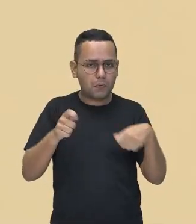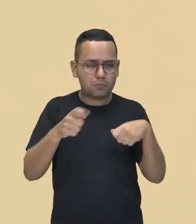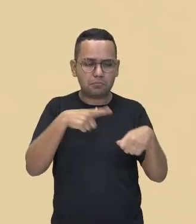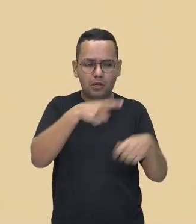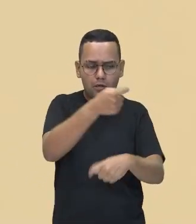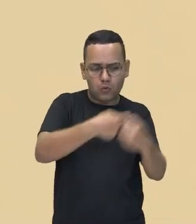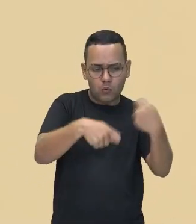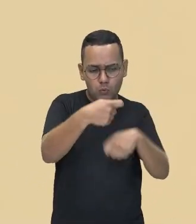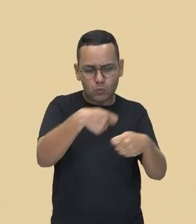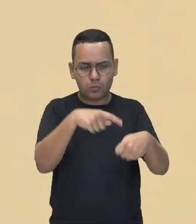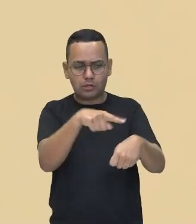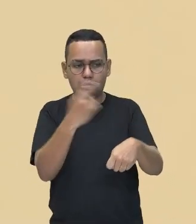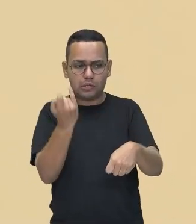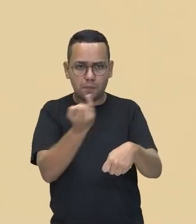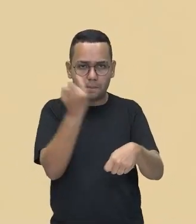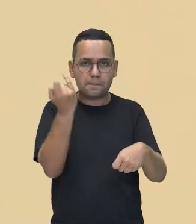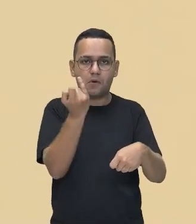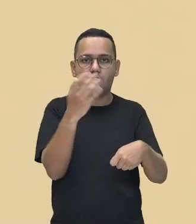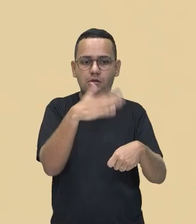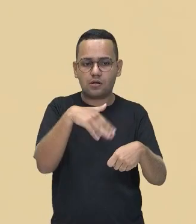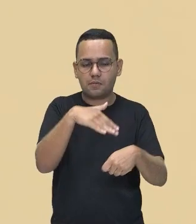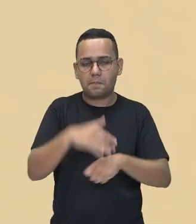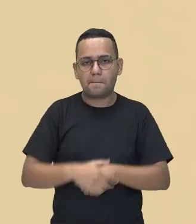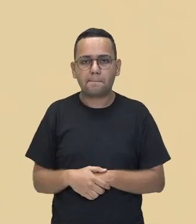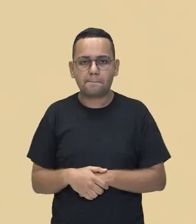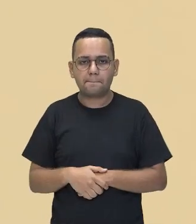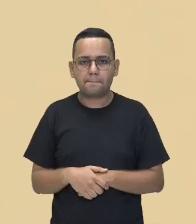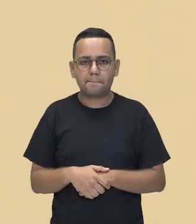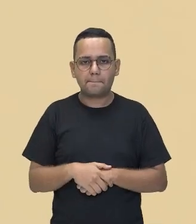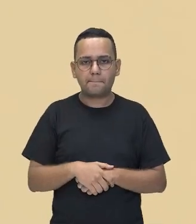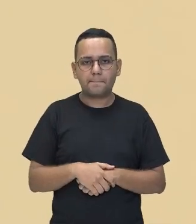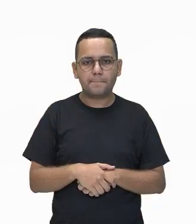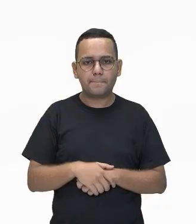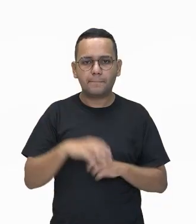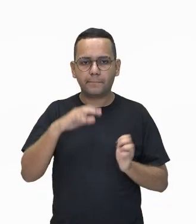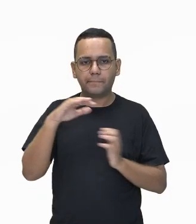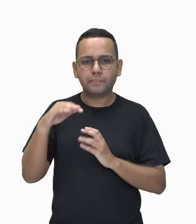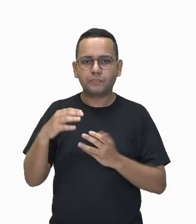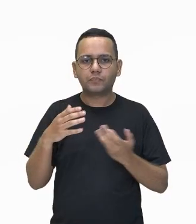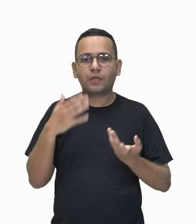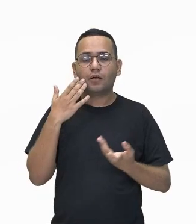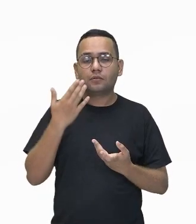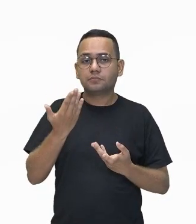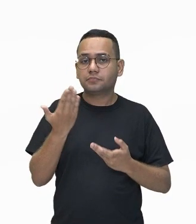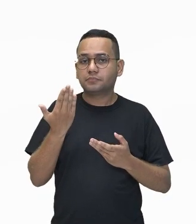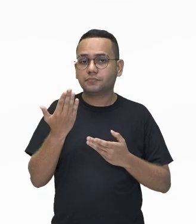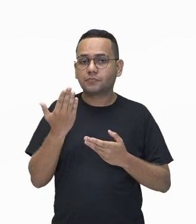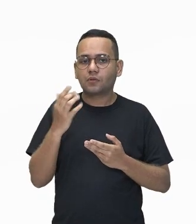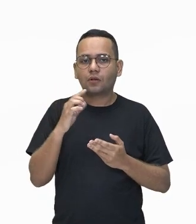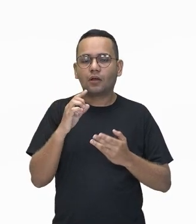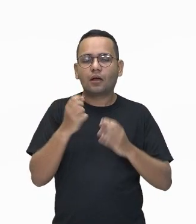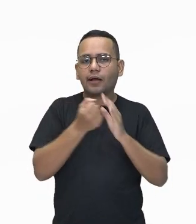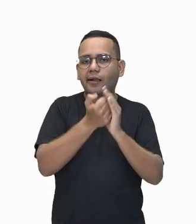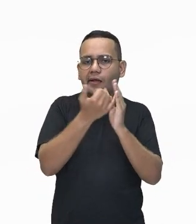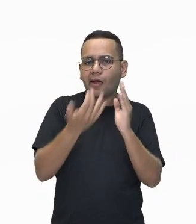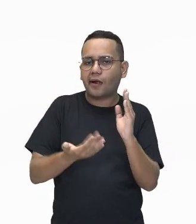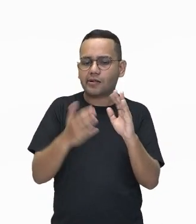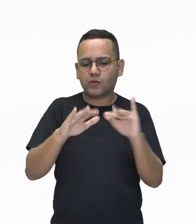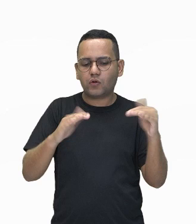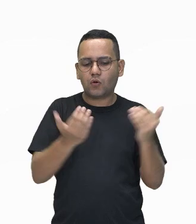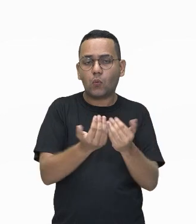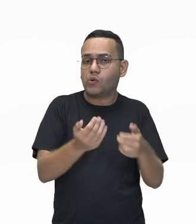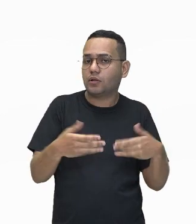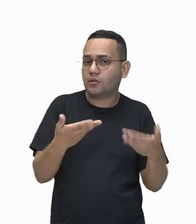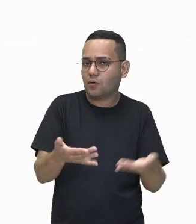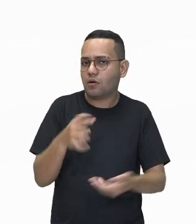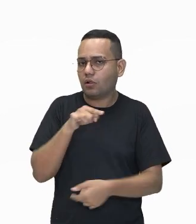ela traz uma importância, tá? Então, o que caracteriza uma comunidade? Vamos ver aí, então, ela trata sobre